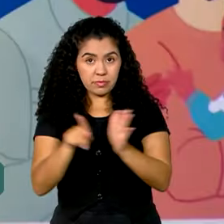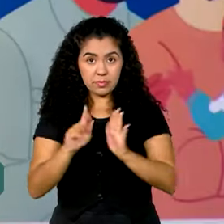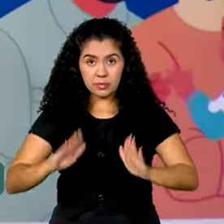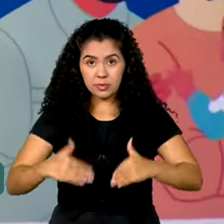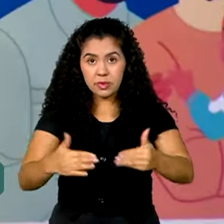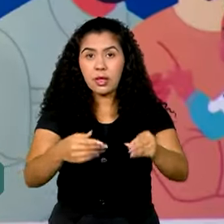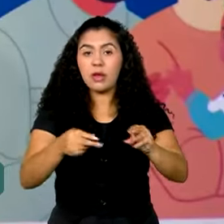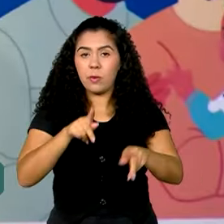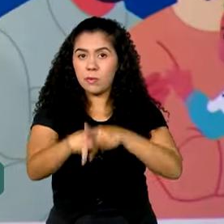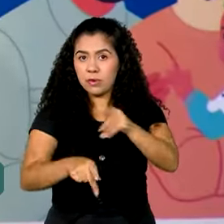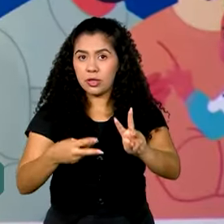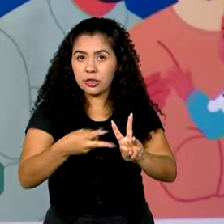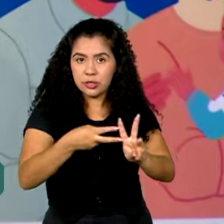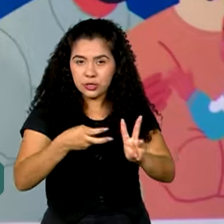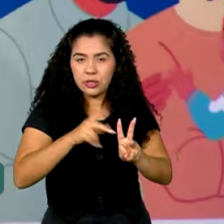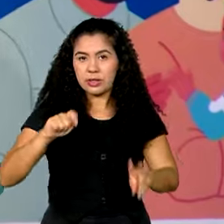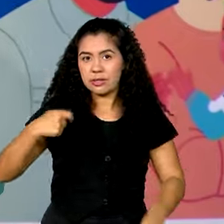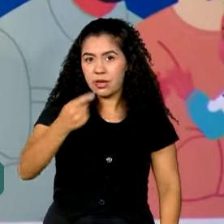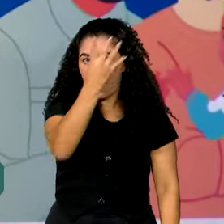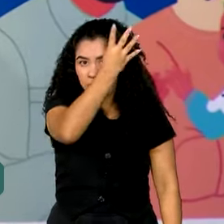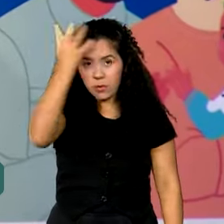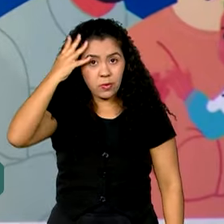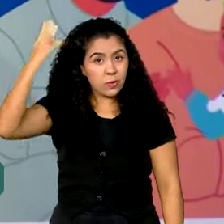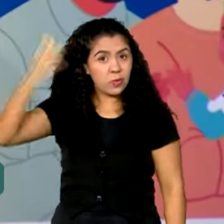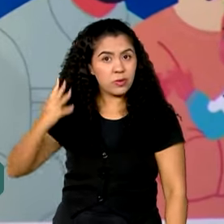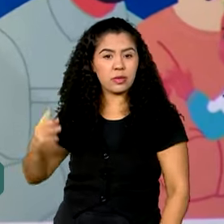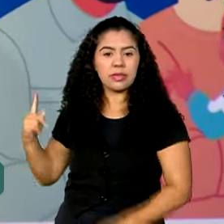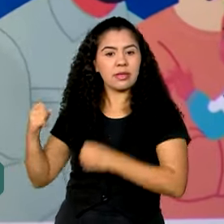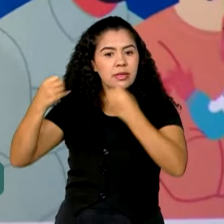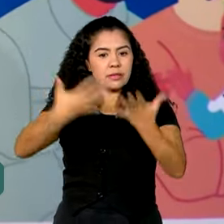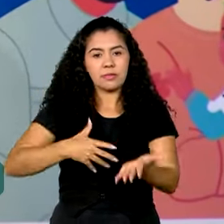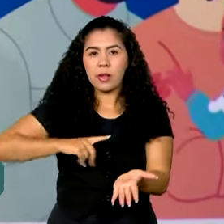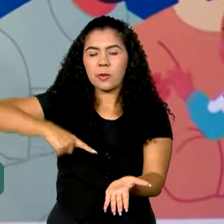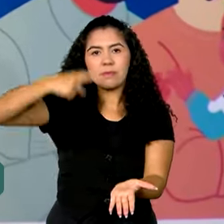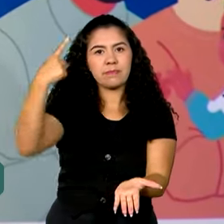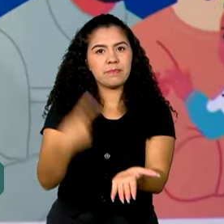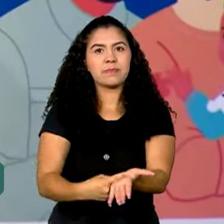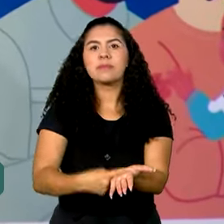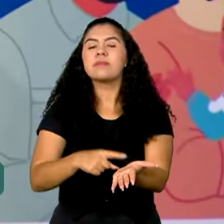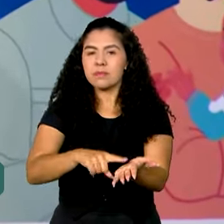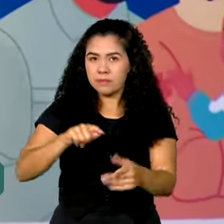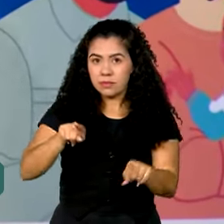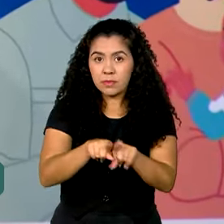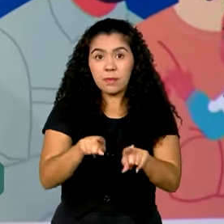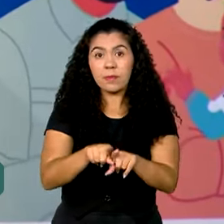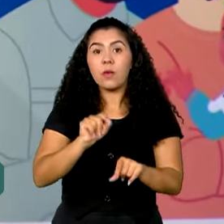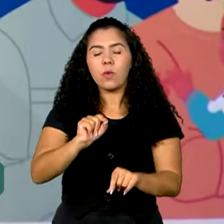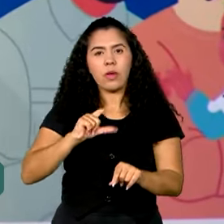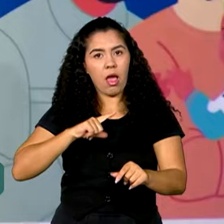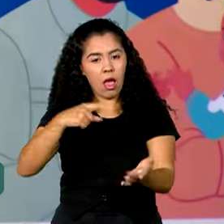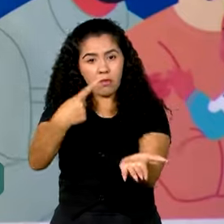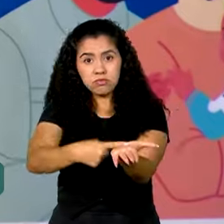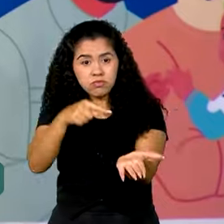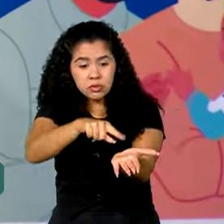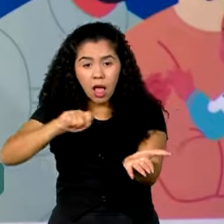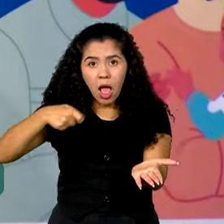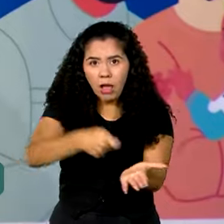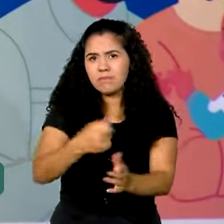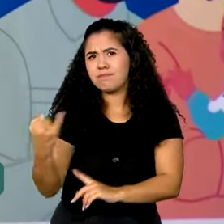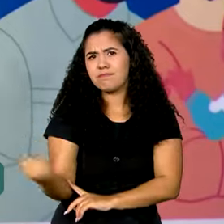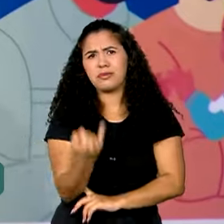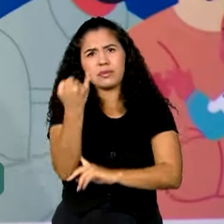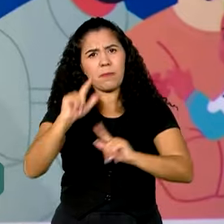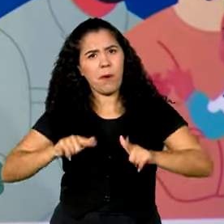Guajajara, disse que o pacto reconhece que a justiça social é parte da sustentabilidade. A ministra considera o acordo um passo importante